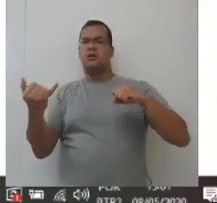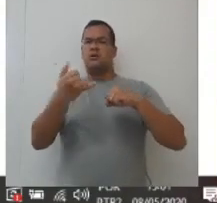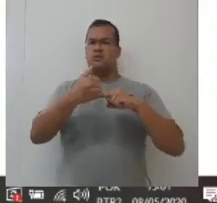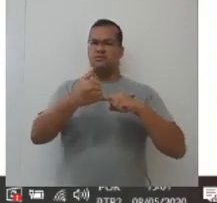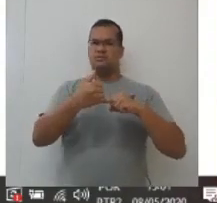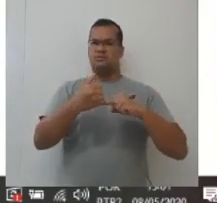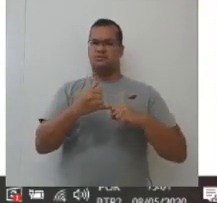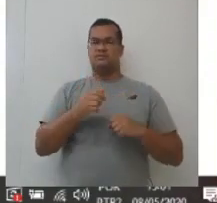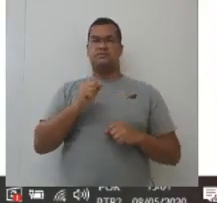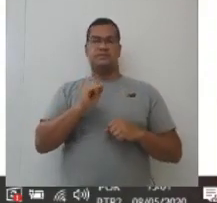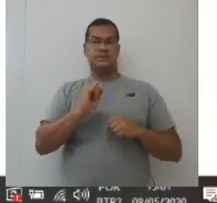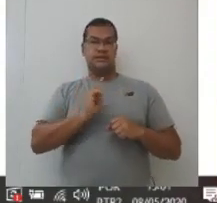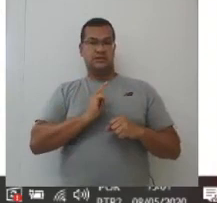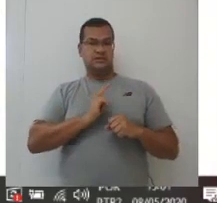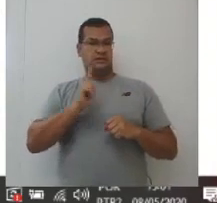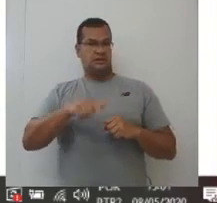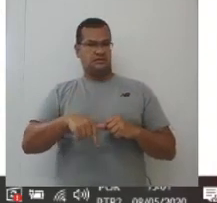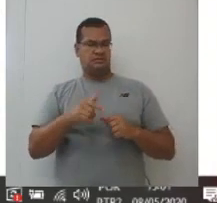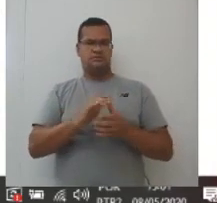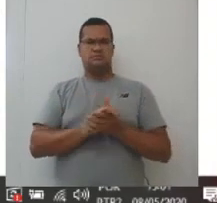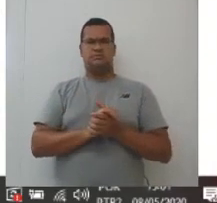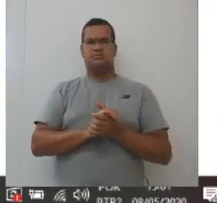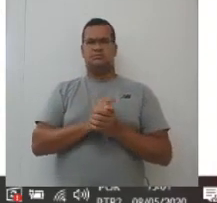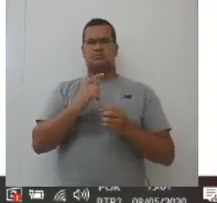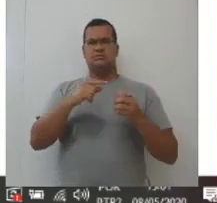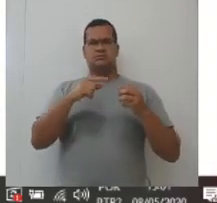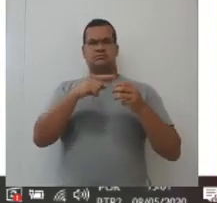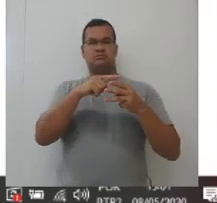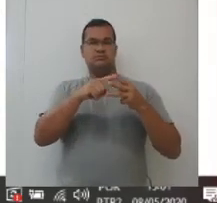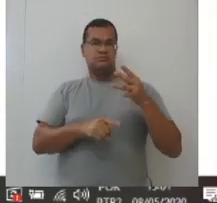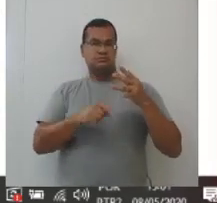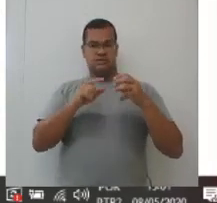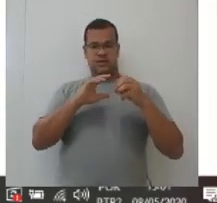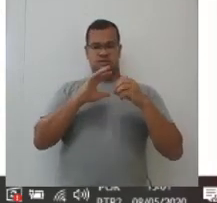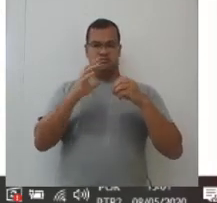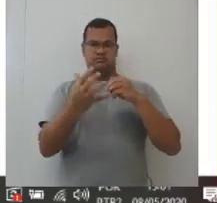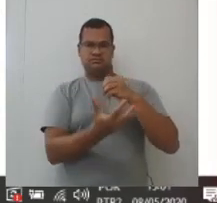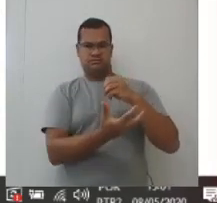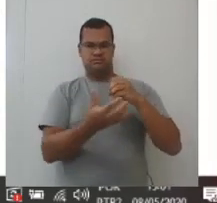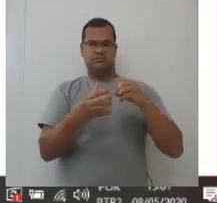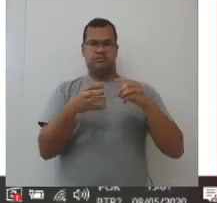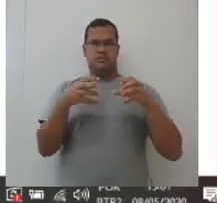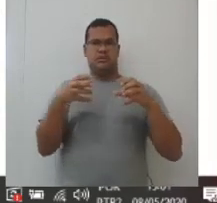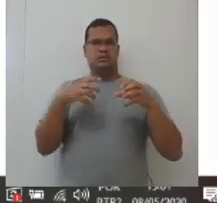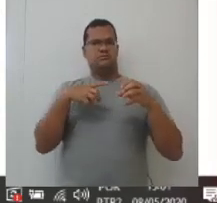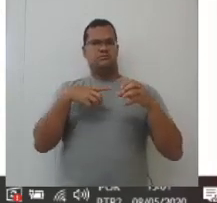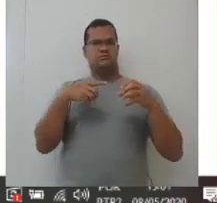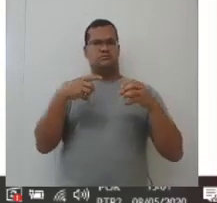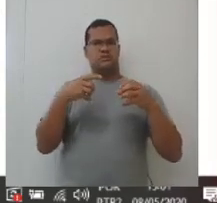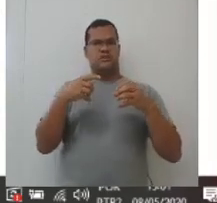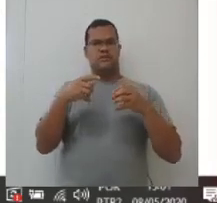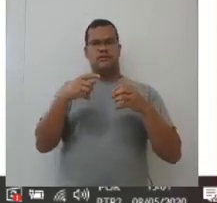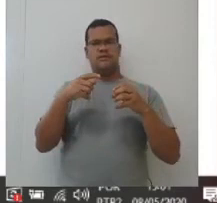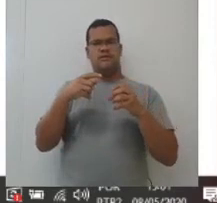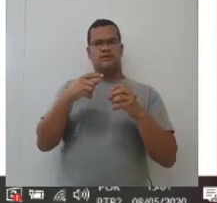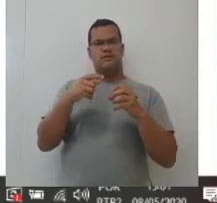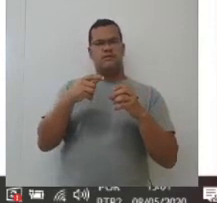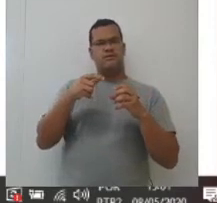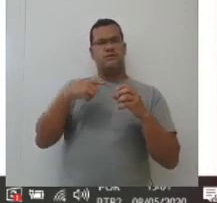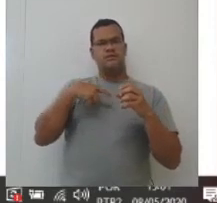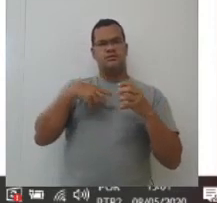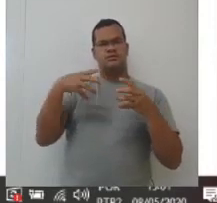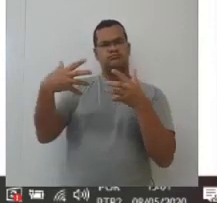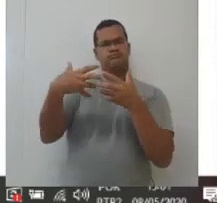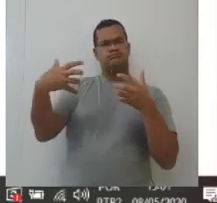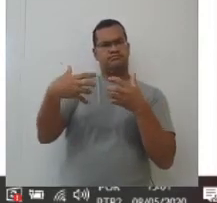elétricas num campo elétrico estão sujeitas e provocam forças elétricas. Vê